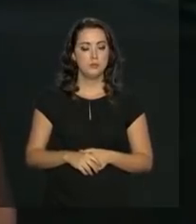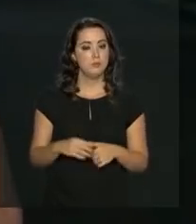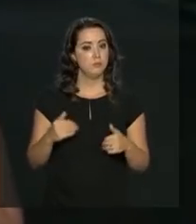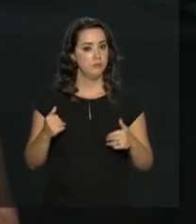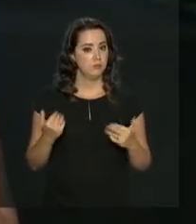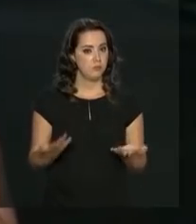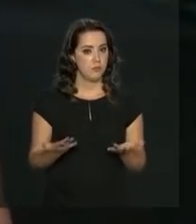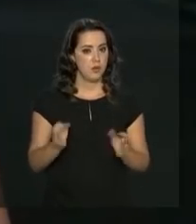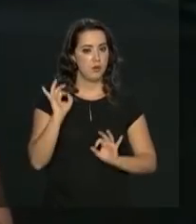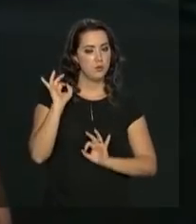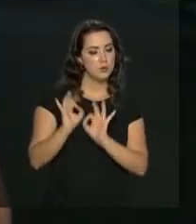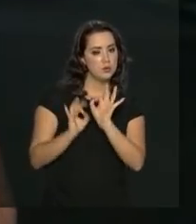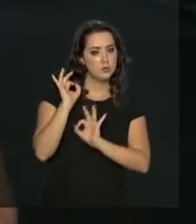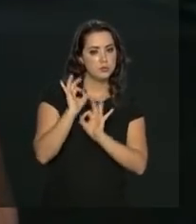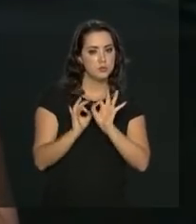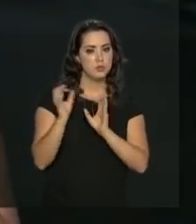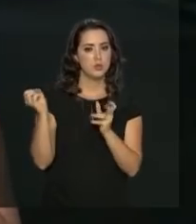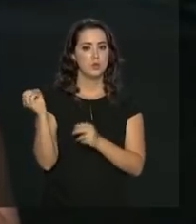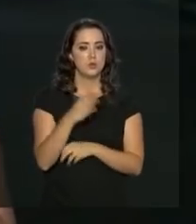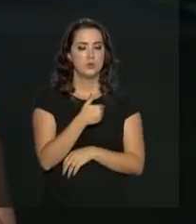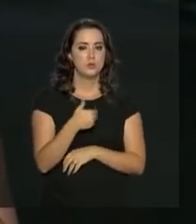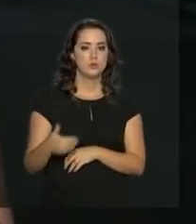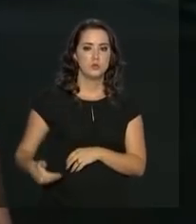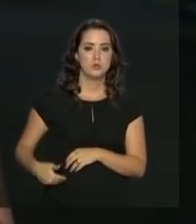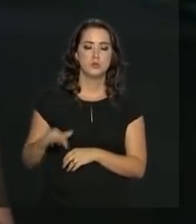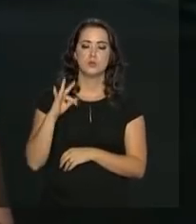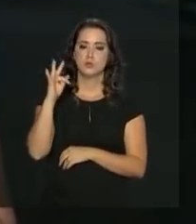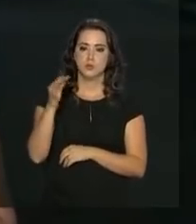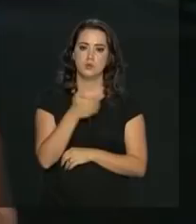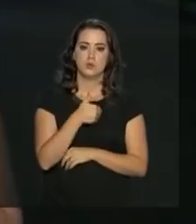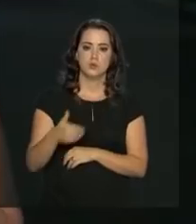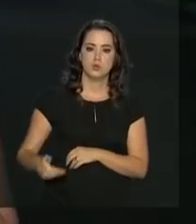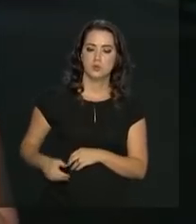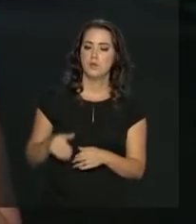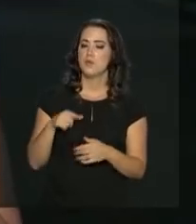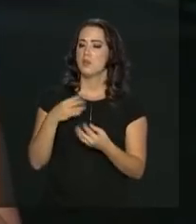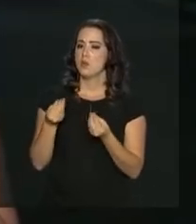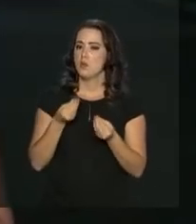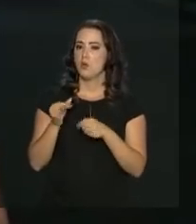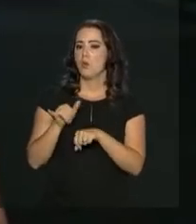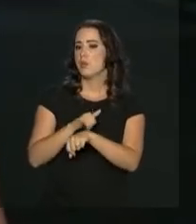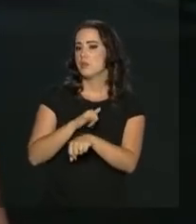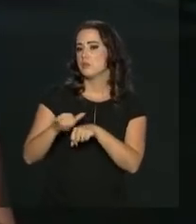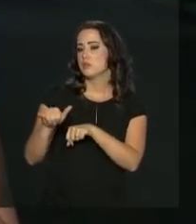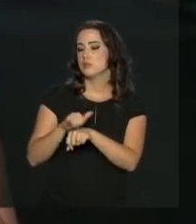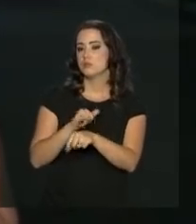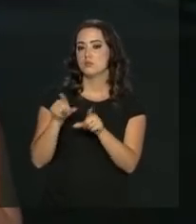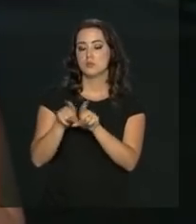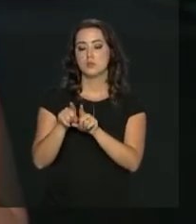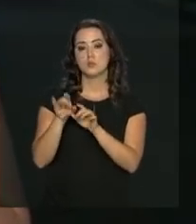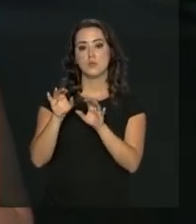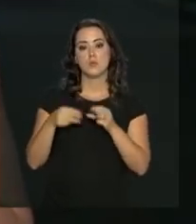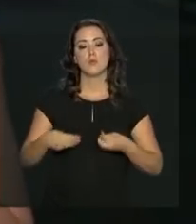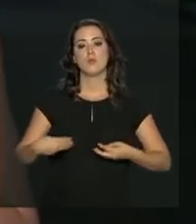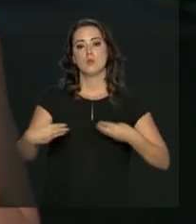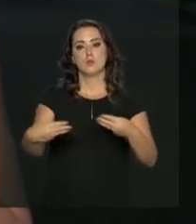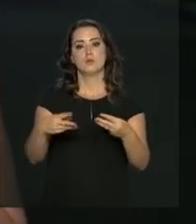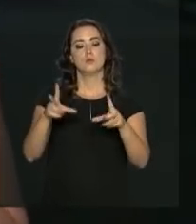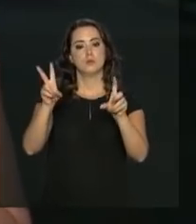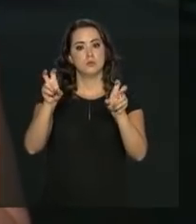Bom, a formatação do novo governo, do futuro governo e a estrutura ministerial devem ser os